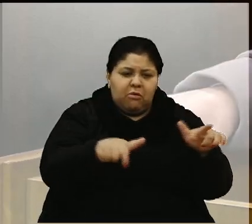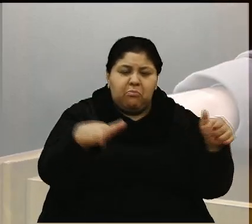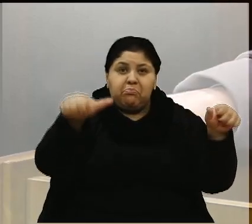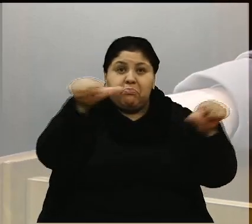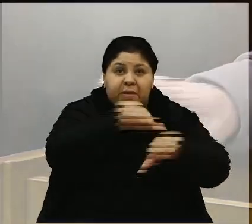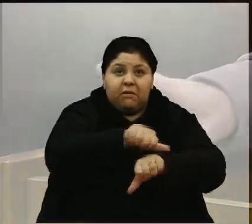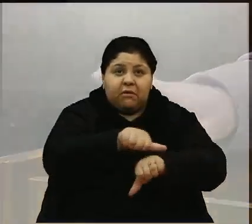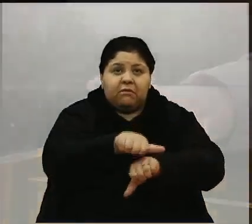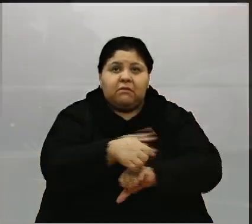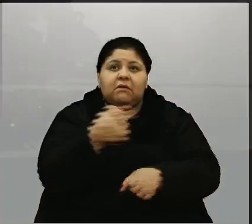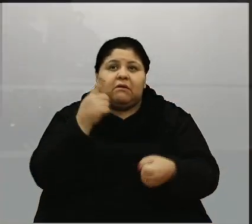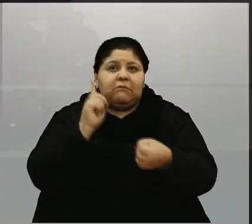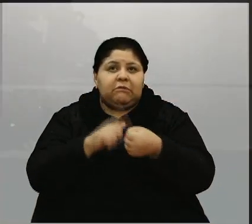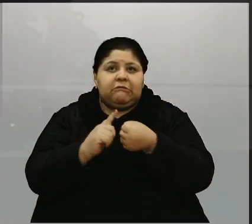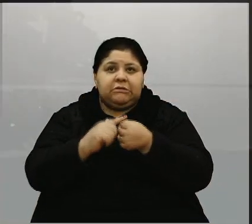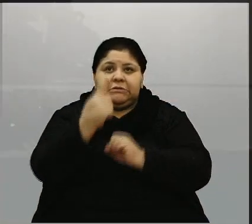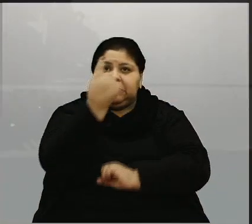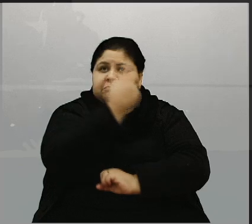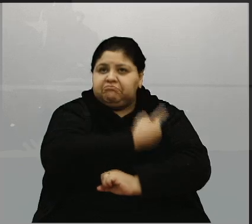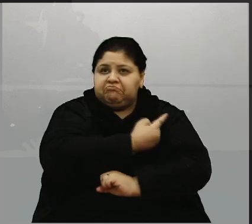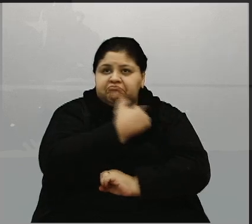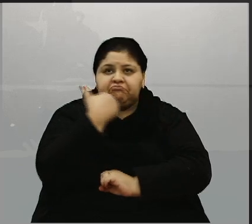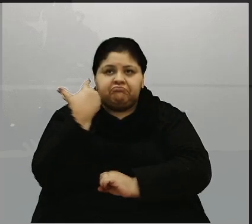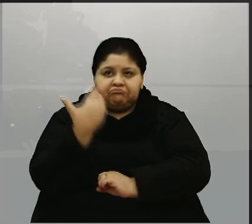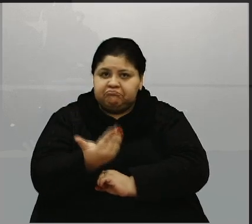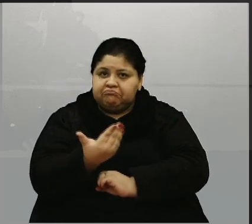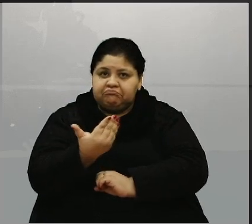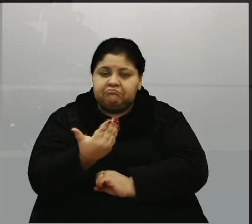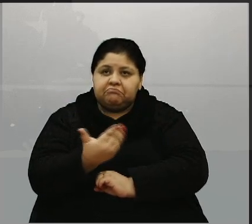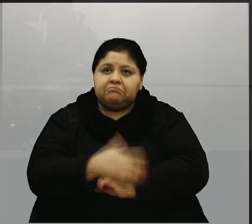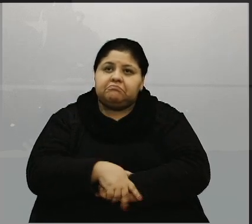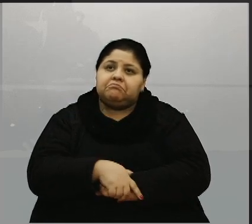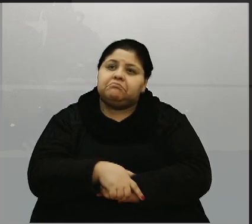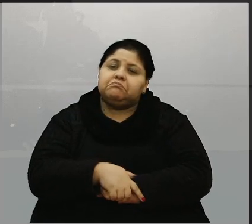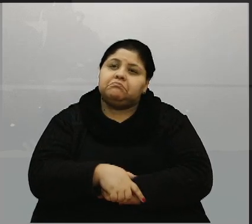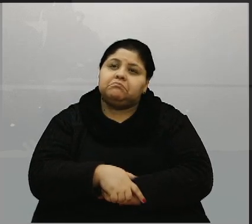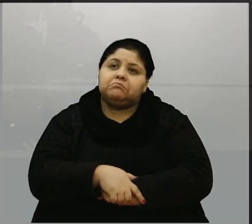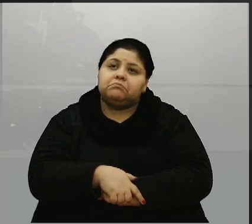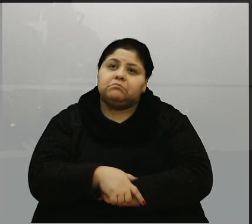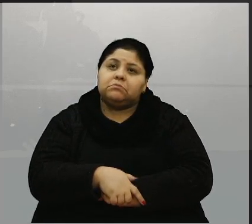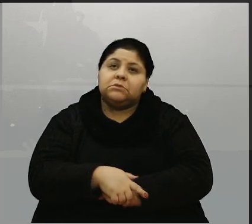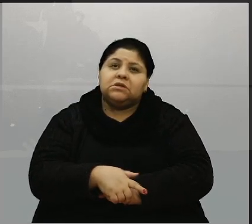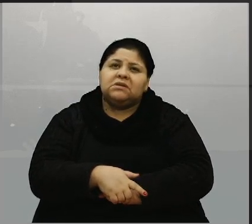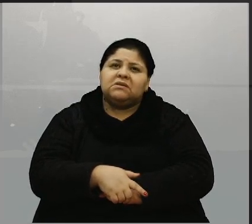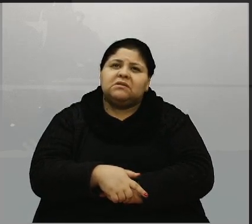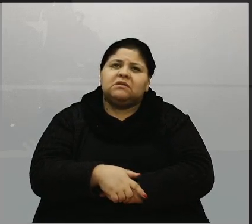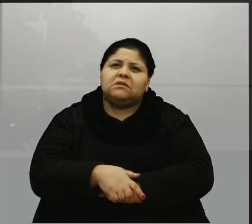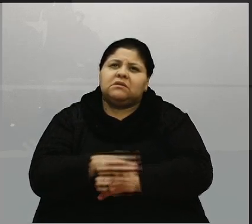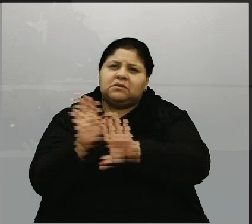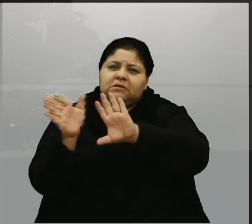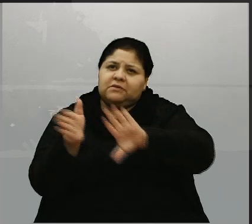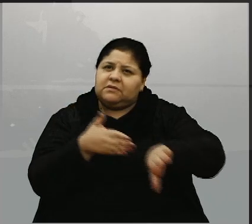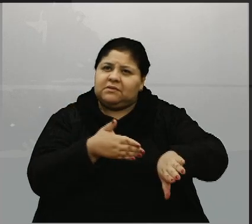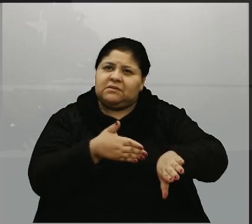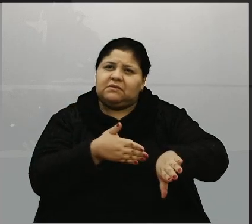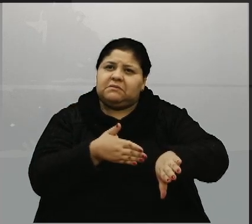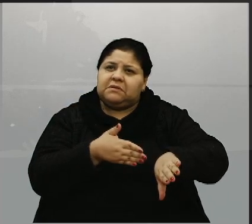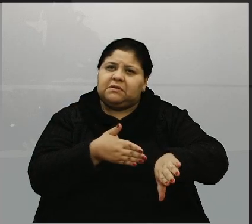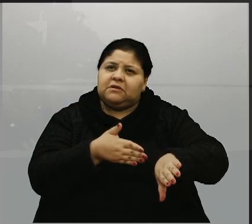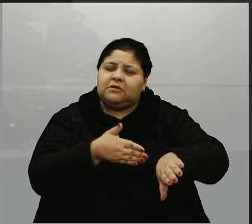cidade. Eu não sei se, vereador Bressan, se tem um local pior que esse na cidade. Acho que a gente tem... Passa a próxima, que é mais